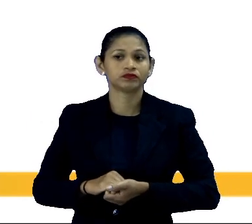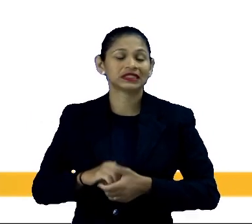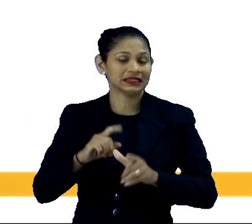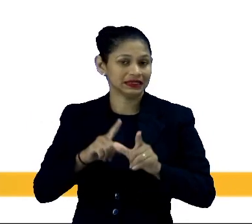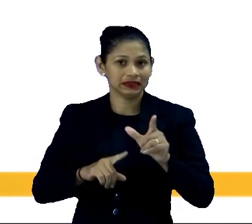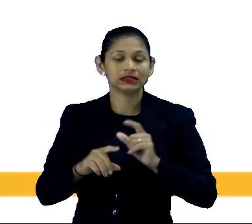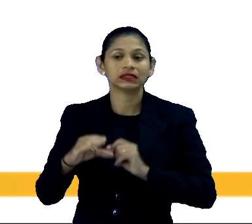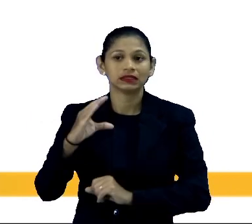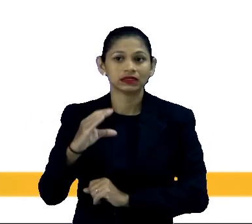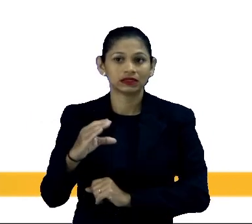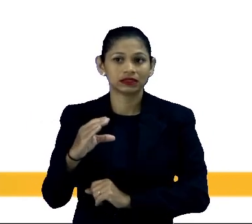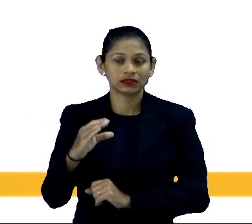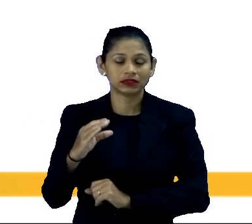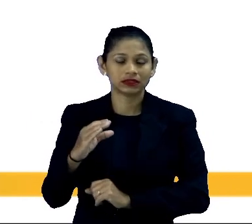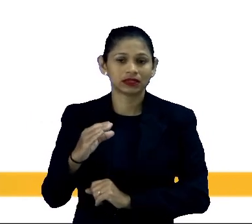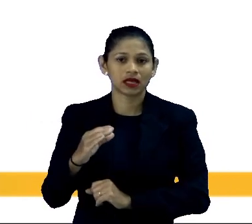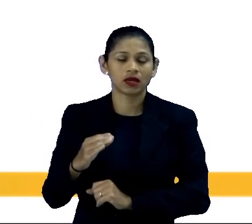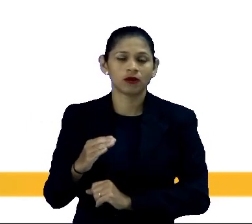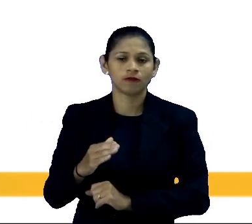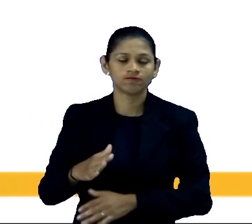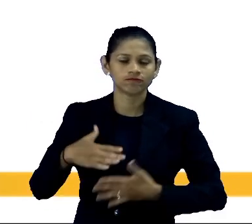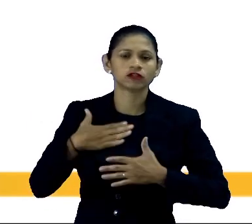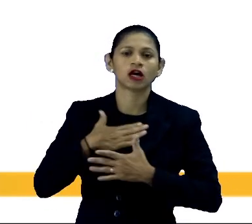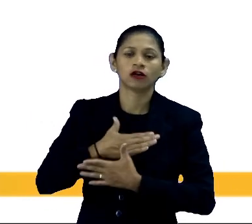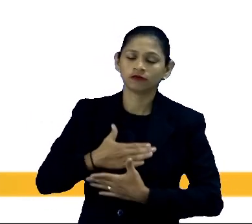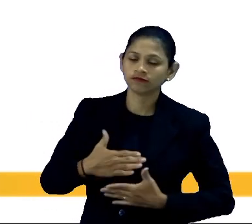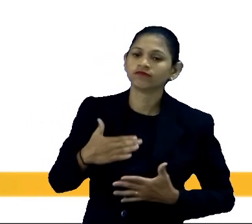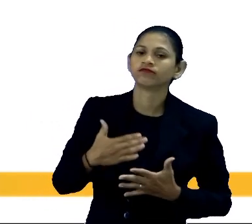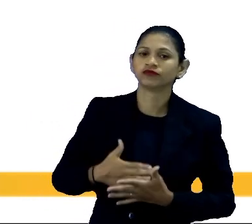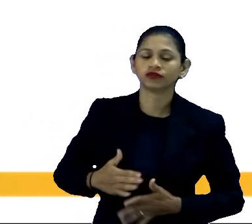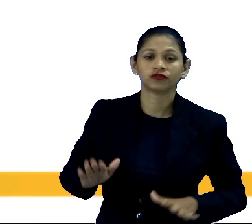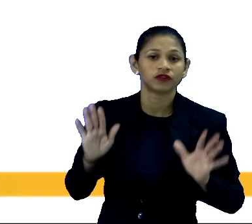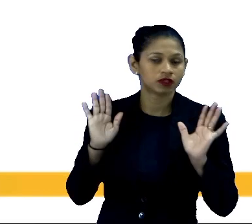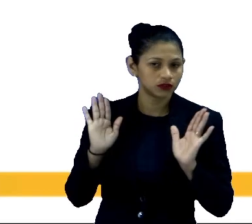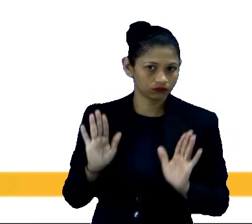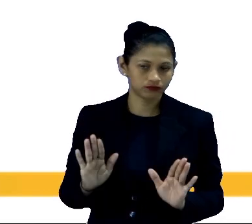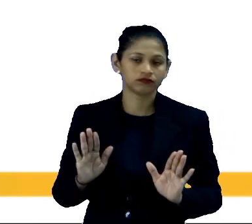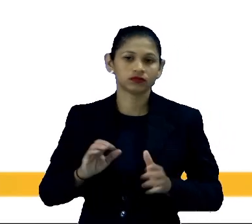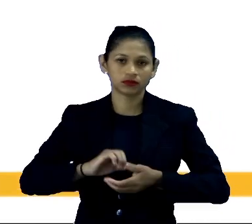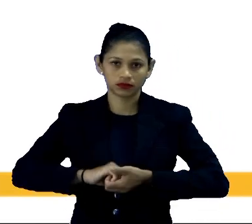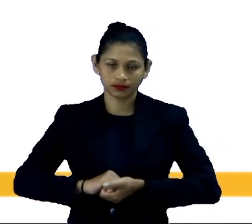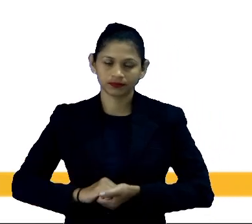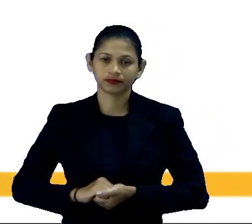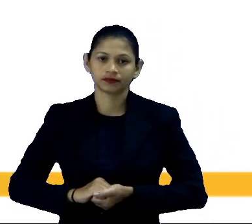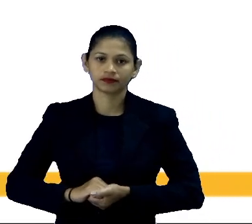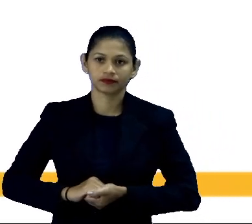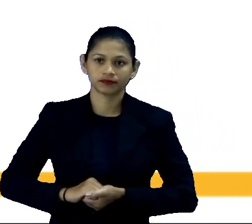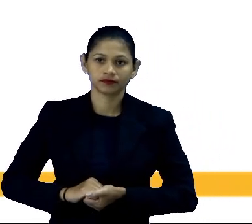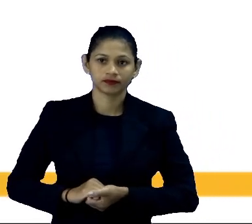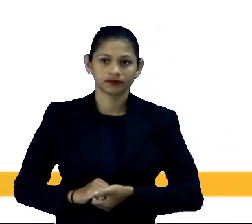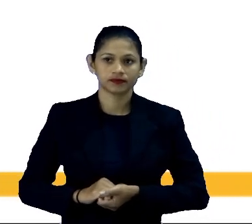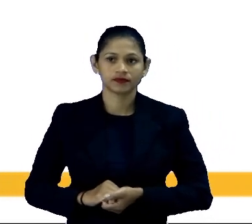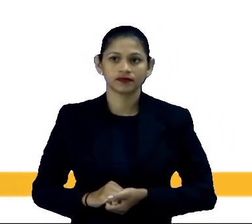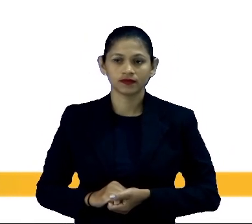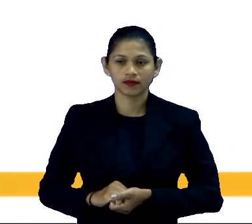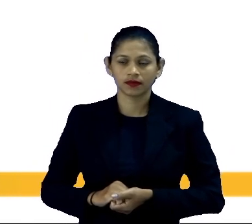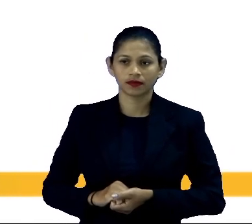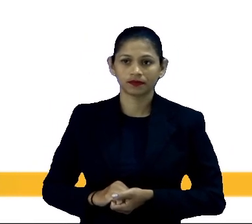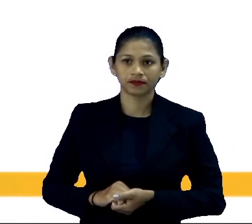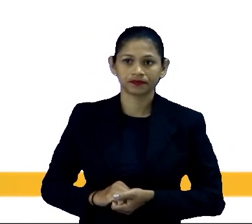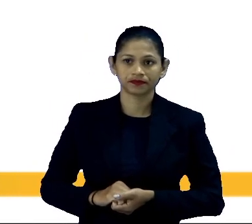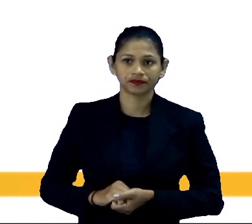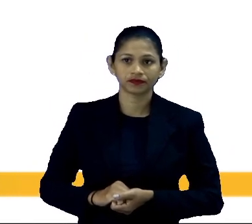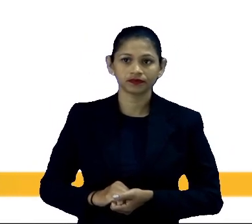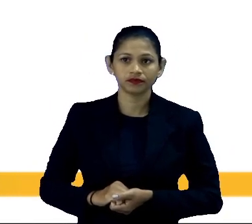se fartaram, estavam lá já fartos, saciados, né? Satisfeitos com o que estavam fazendo. Tá bom?